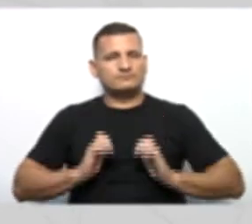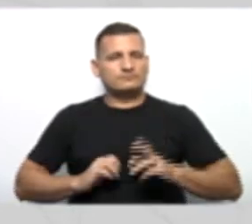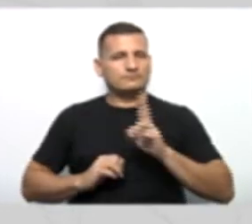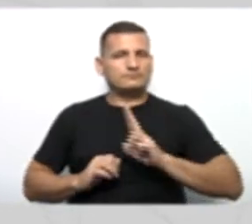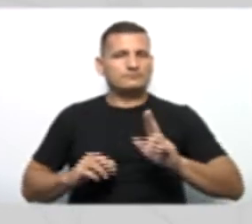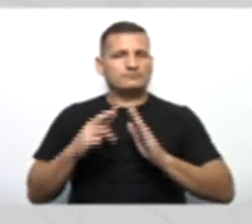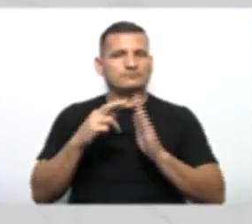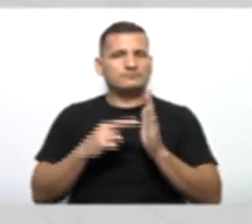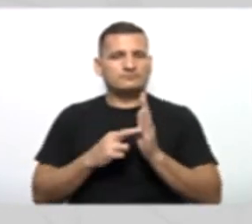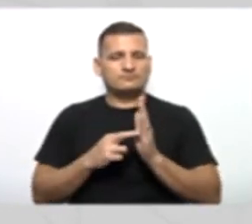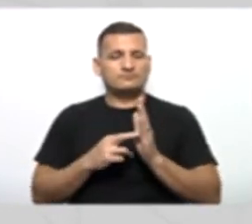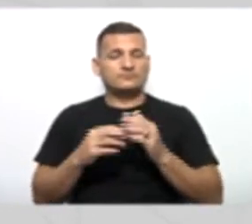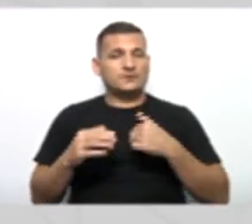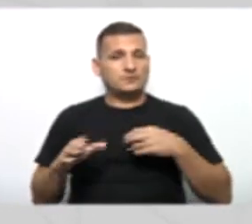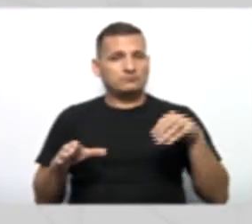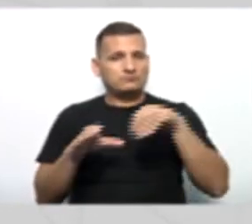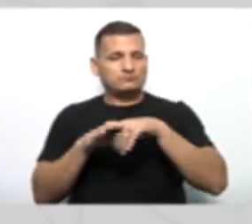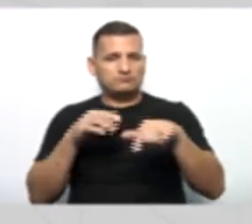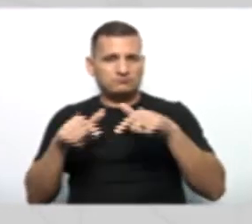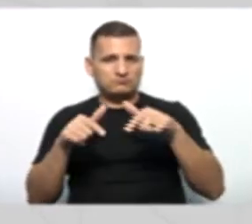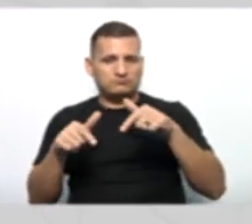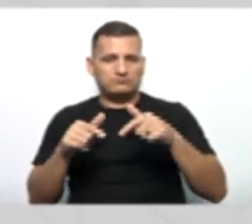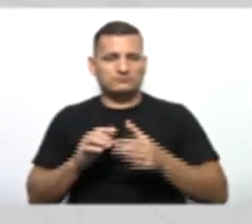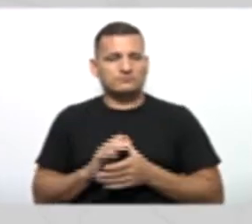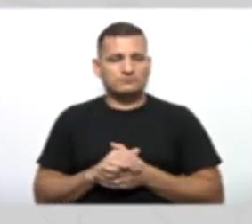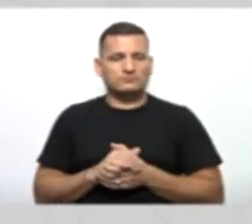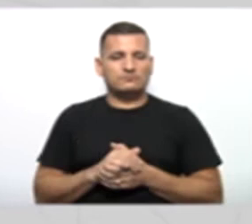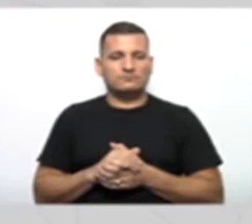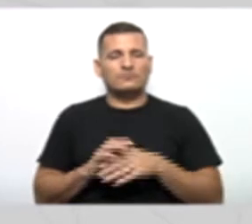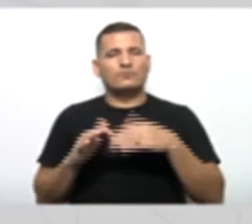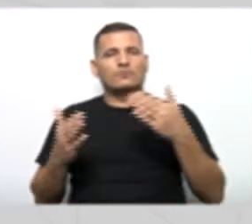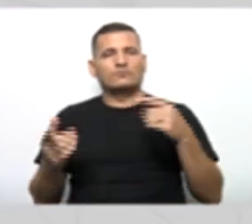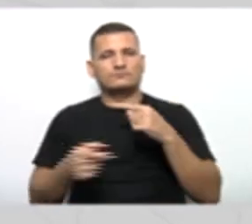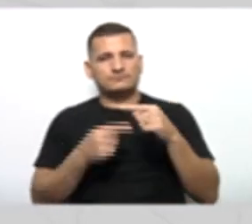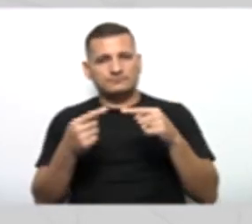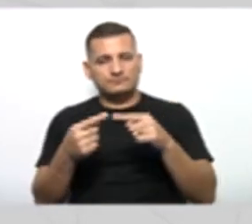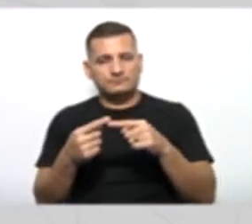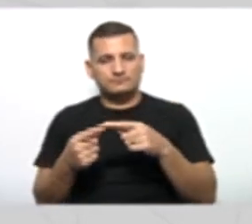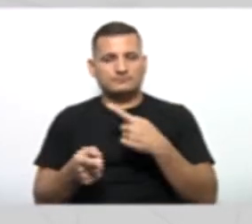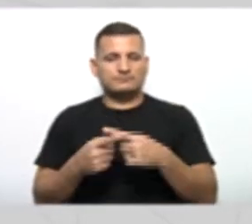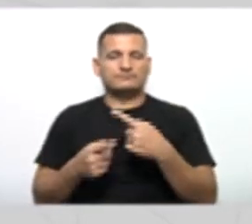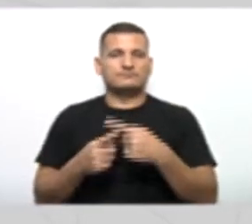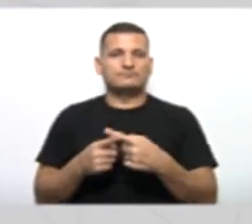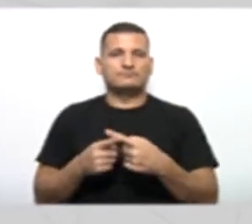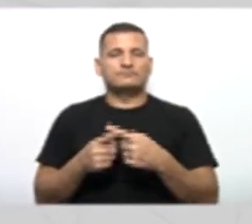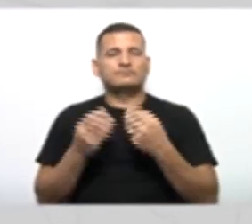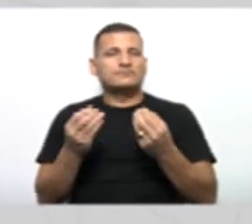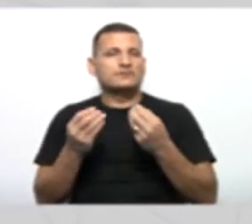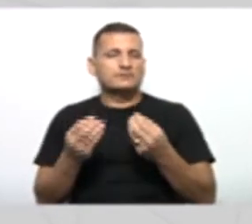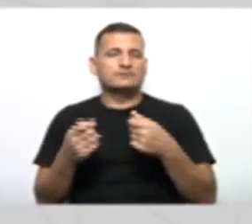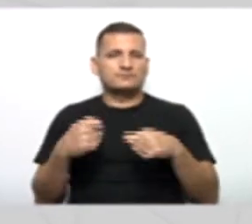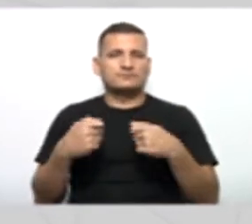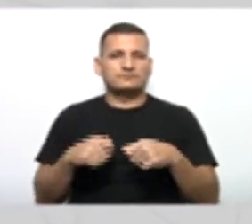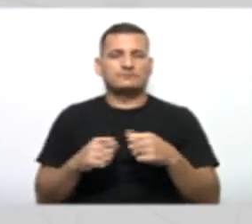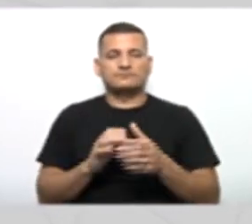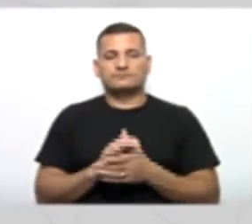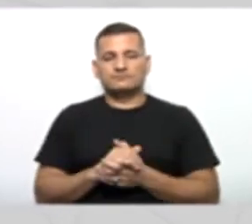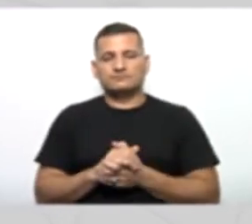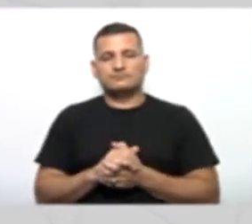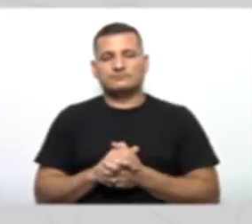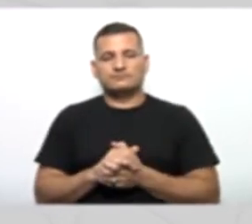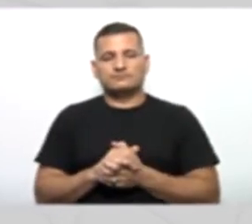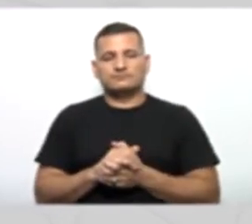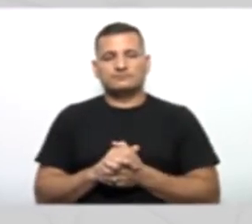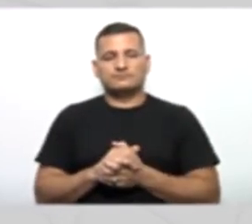e da empresa do qual eu faço parte quais serão os objetivos por quê para quê que é necessário